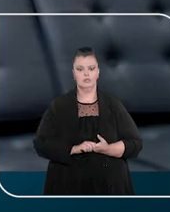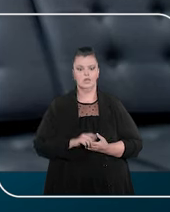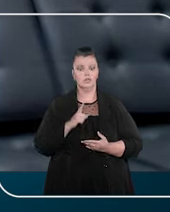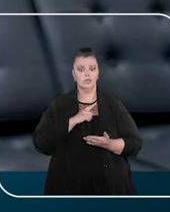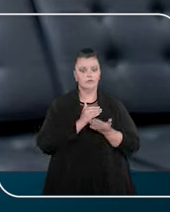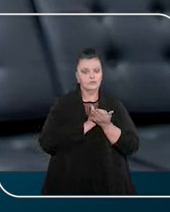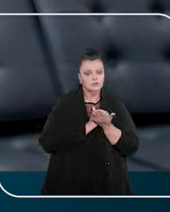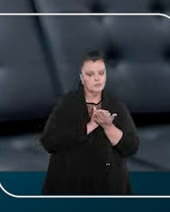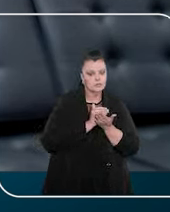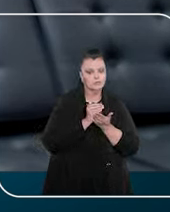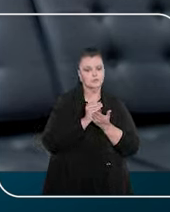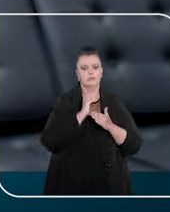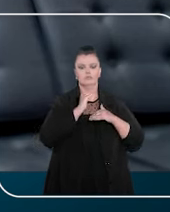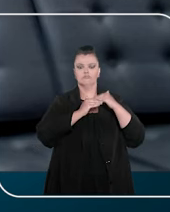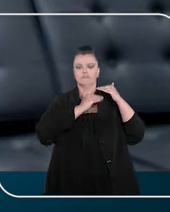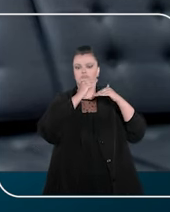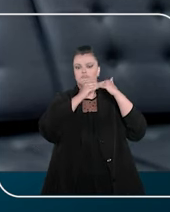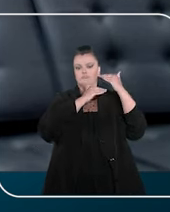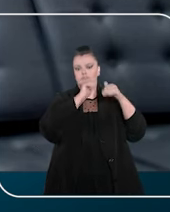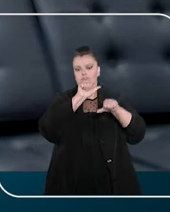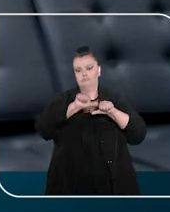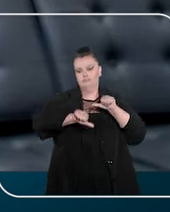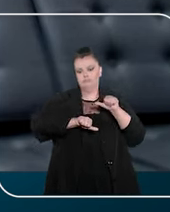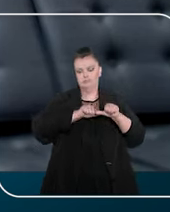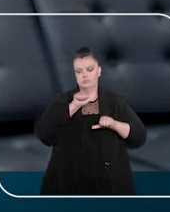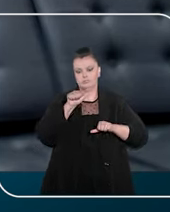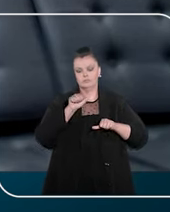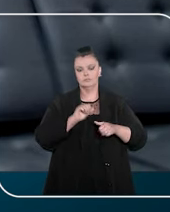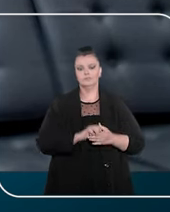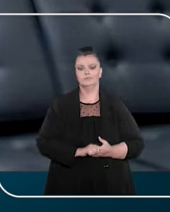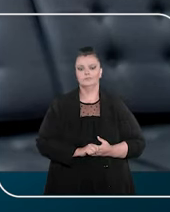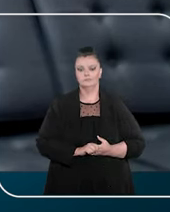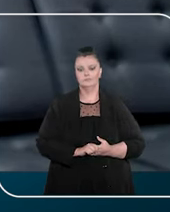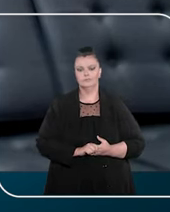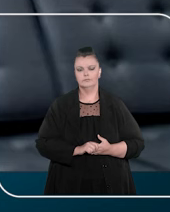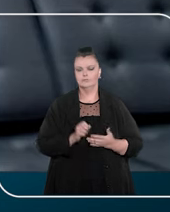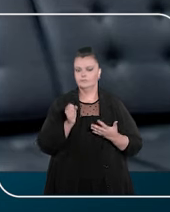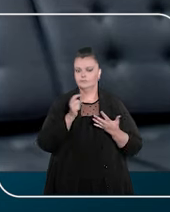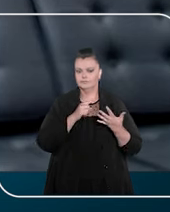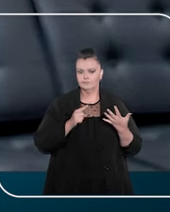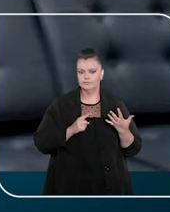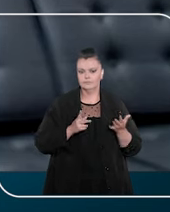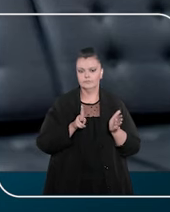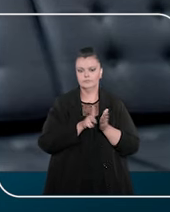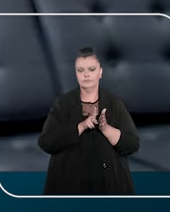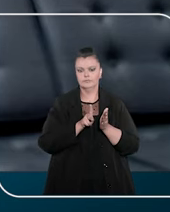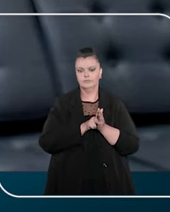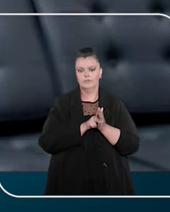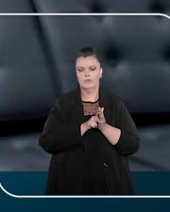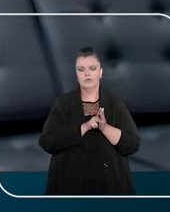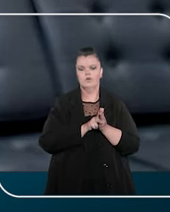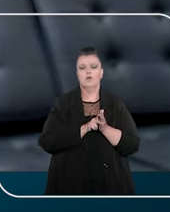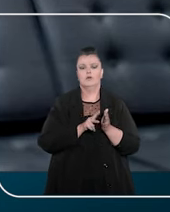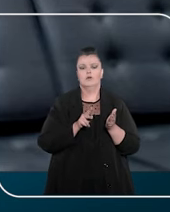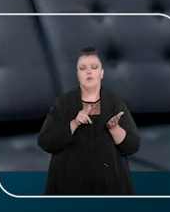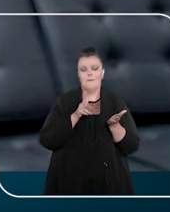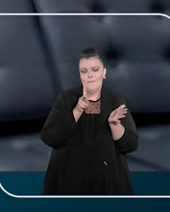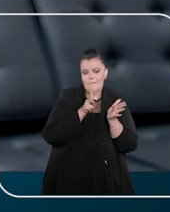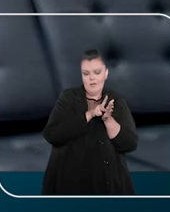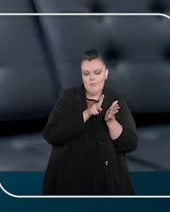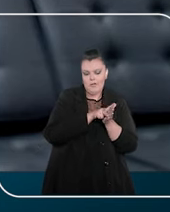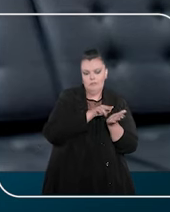processo de transformação, né, dos feitos físicos em feitos digitais,